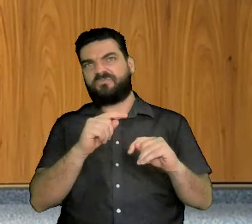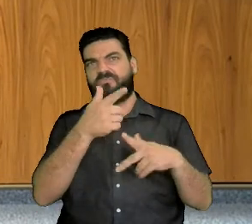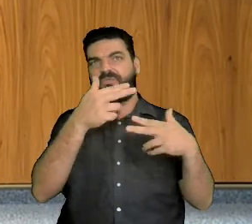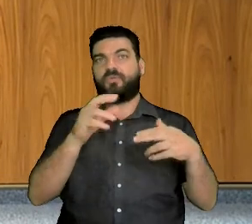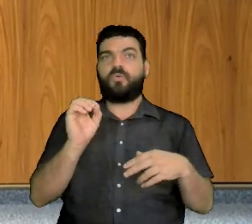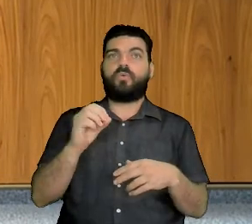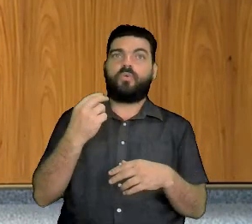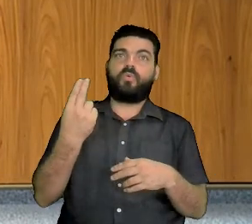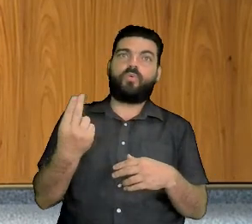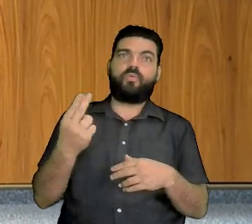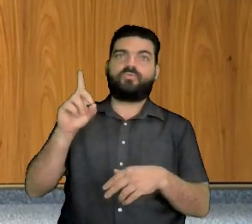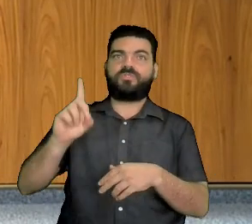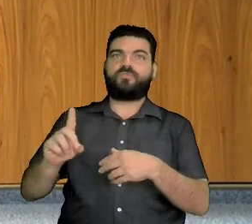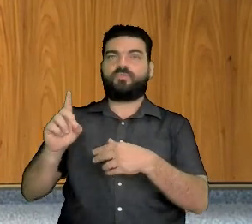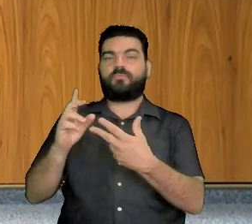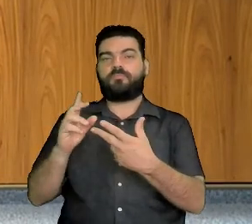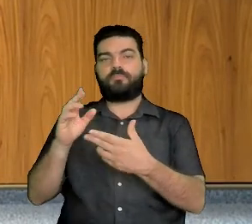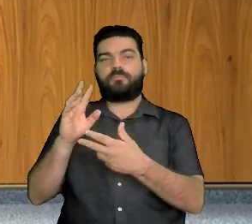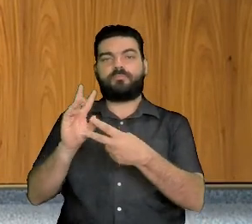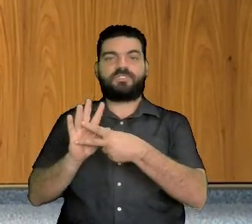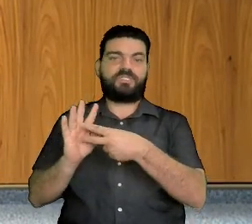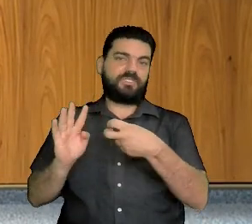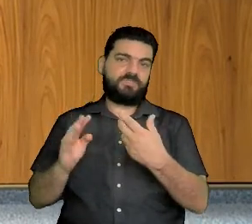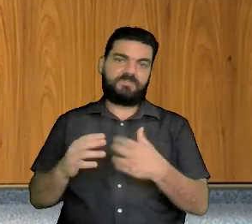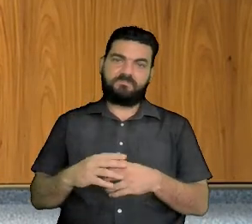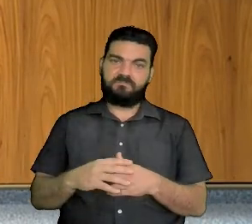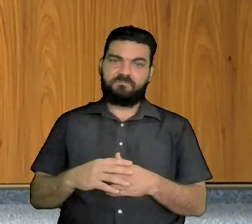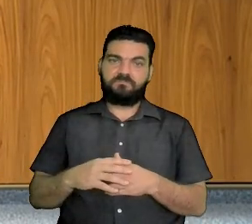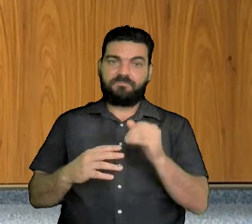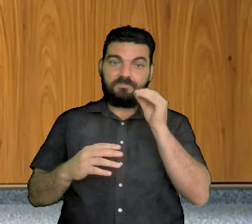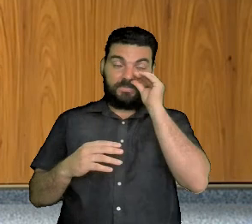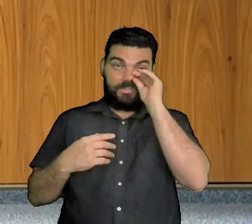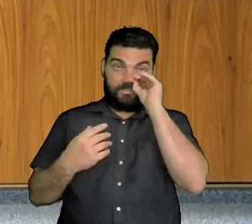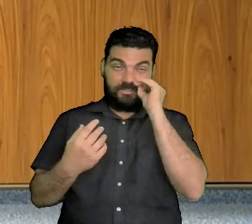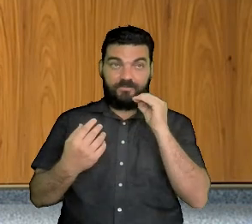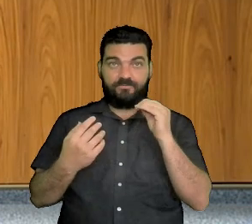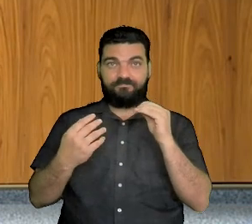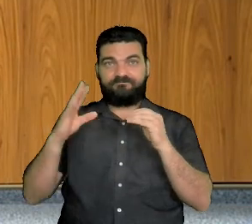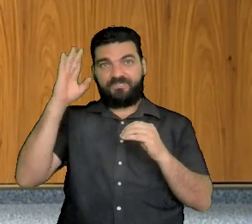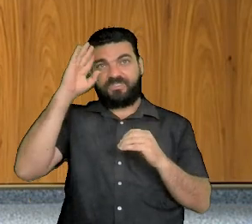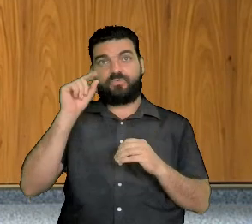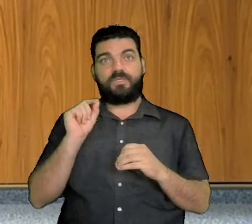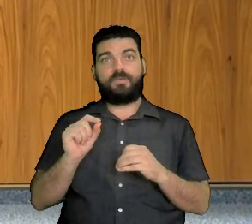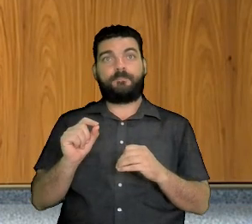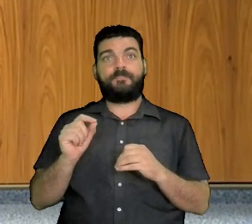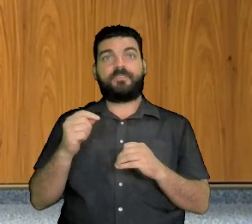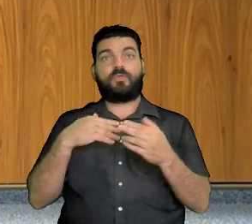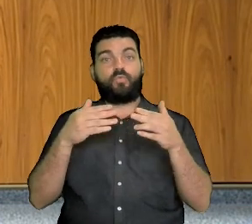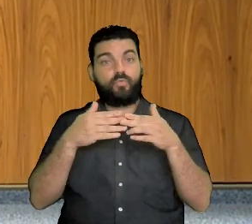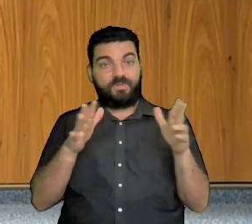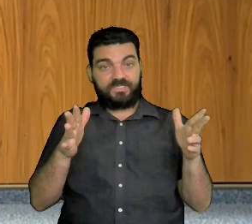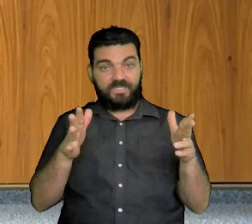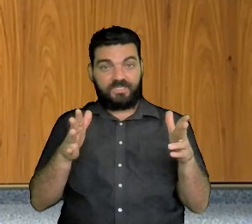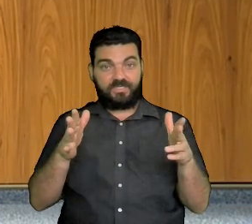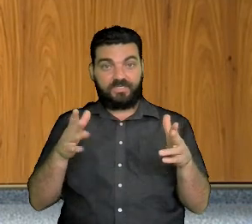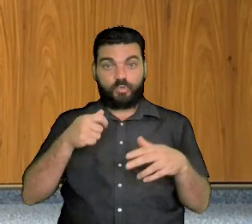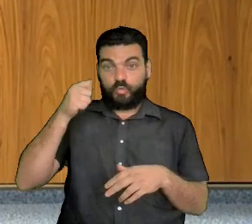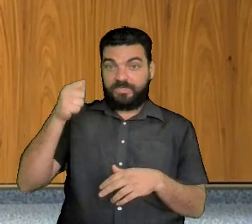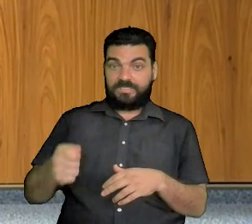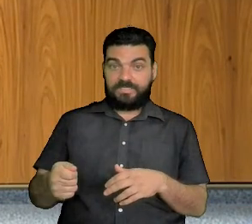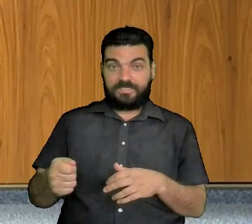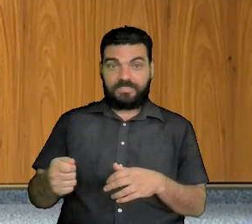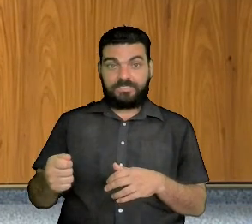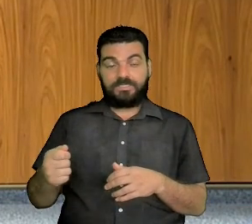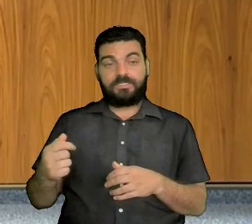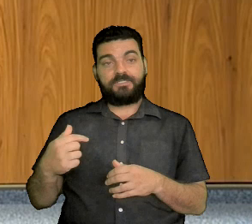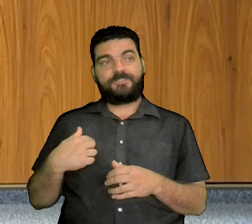não penal, né, no direito administrativo, direito civil, etc., e direito penal. O que eu vejo,